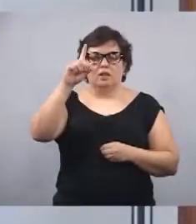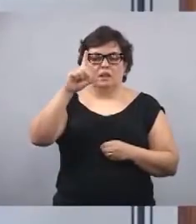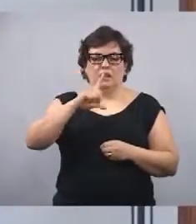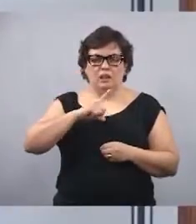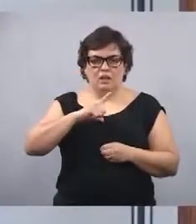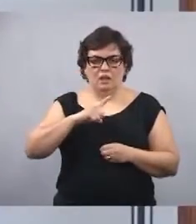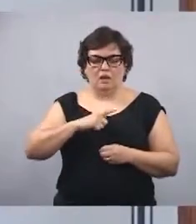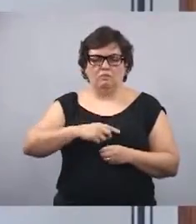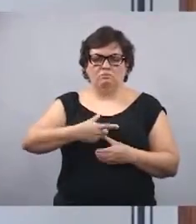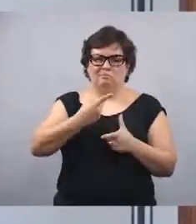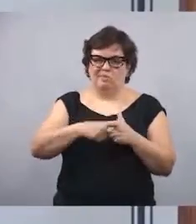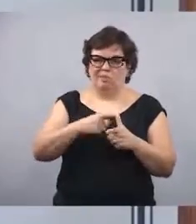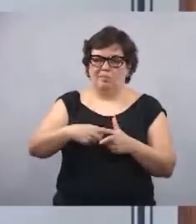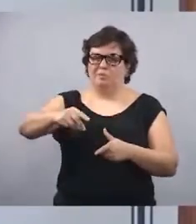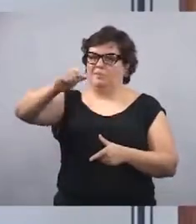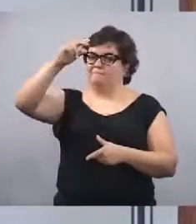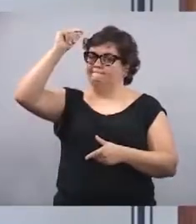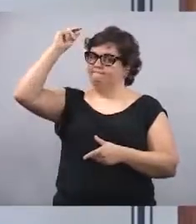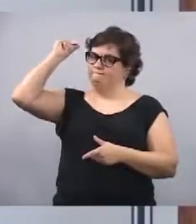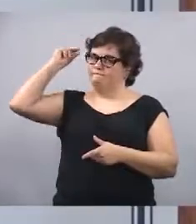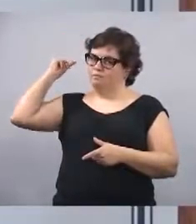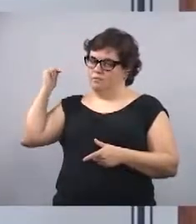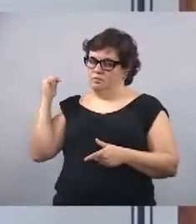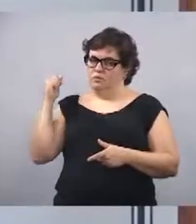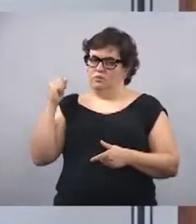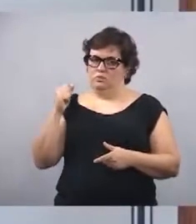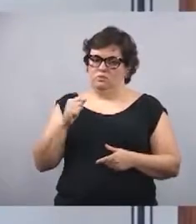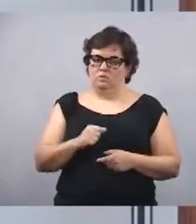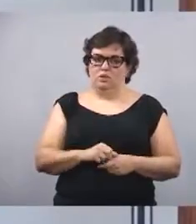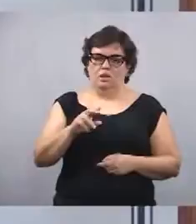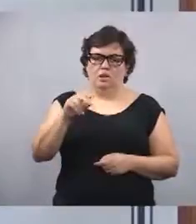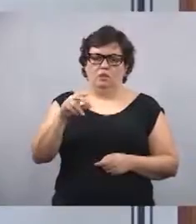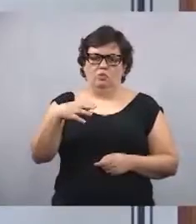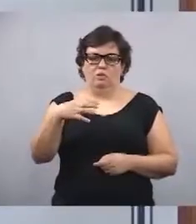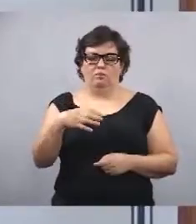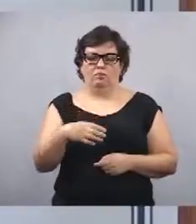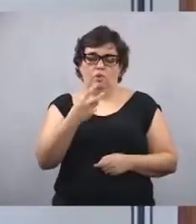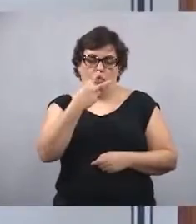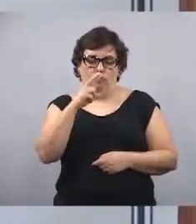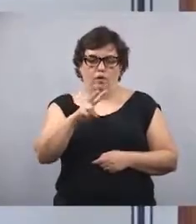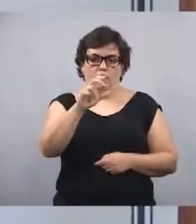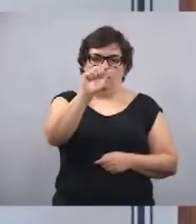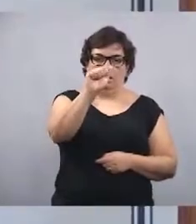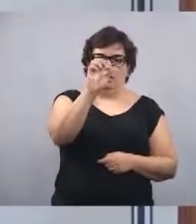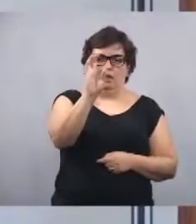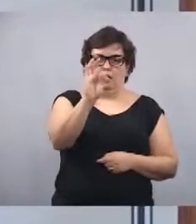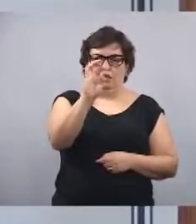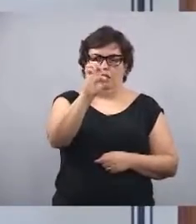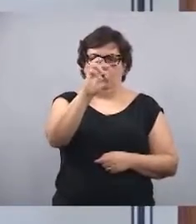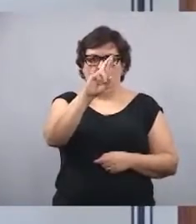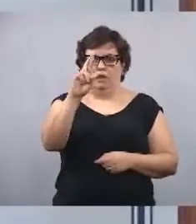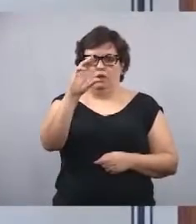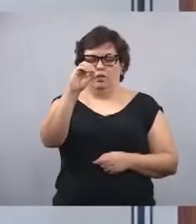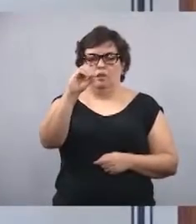de muitos anos nessa área. Basta ver a situação do aterro, basta saber a destinação